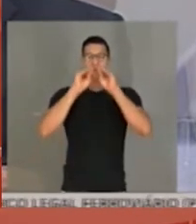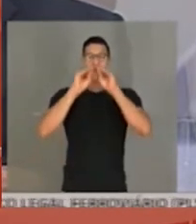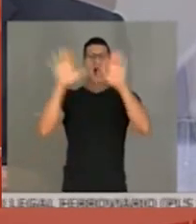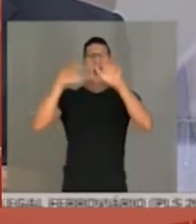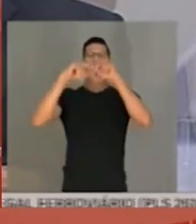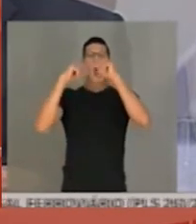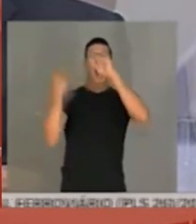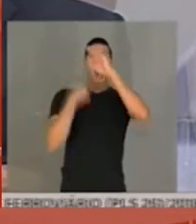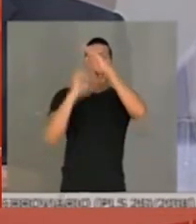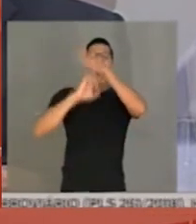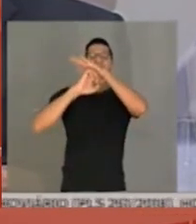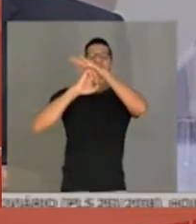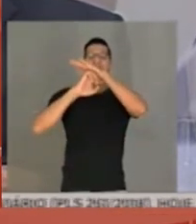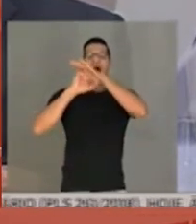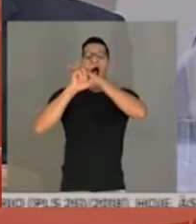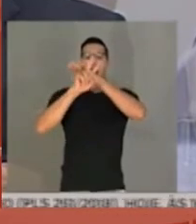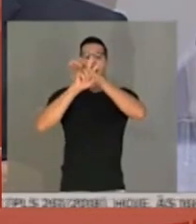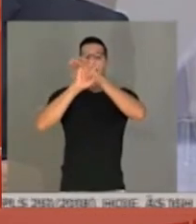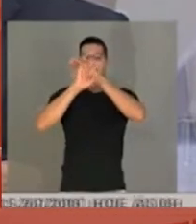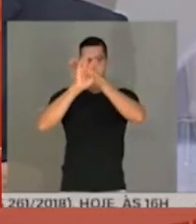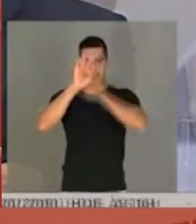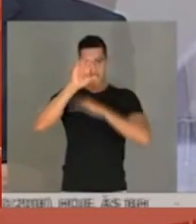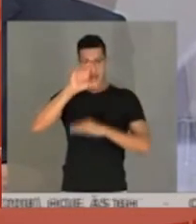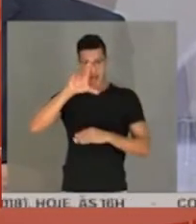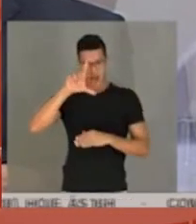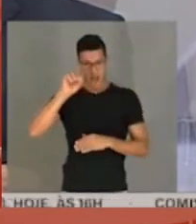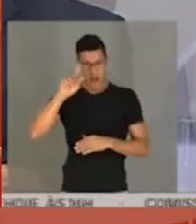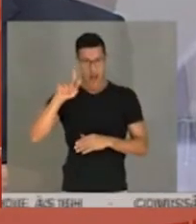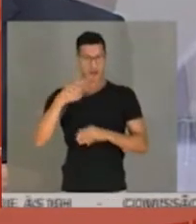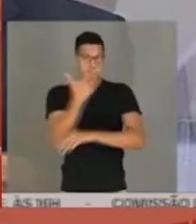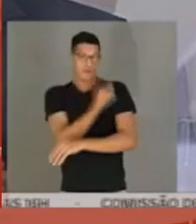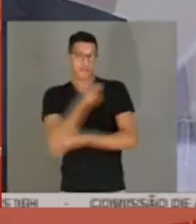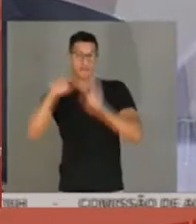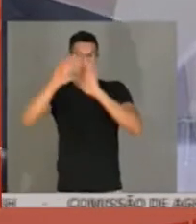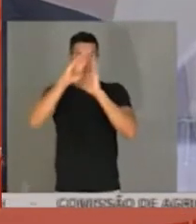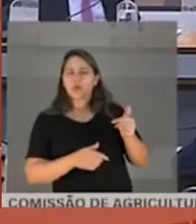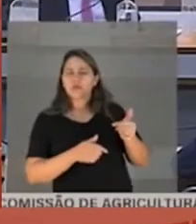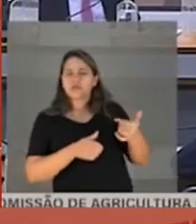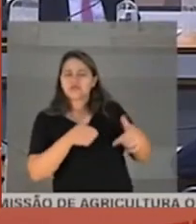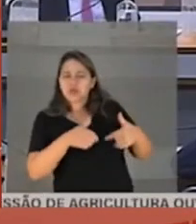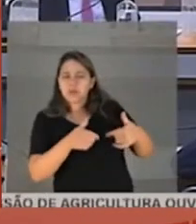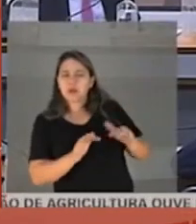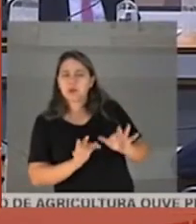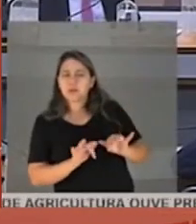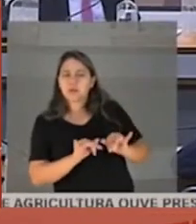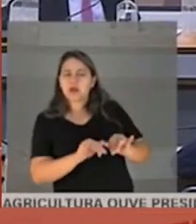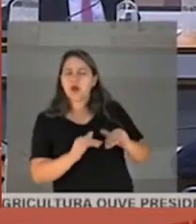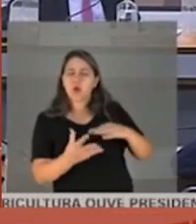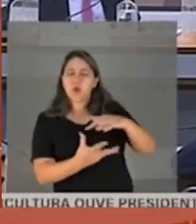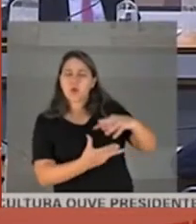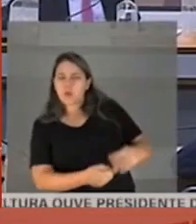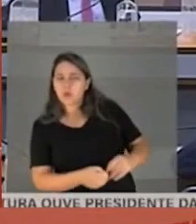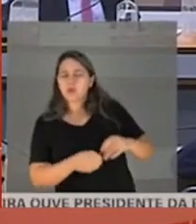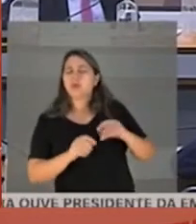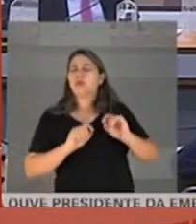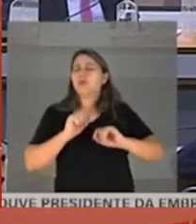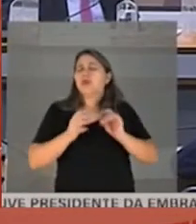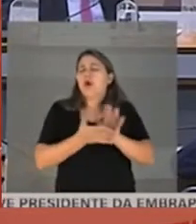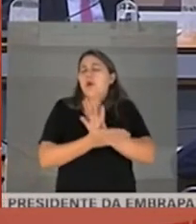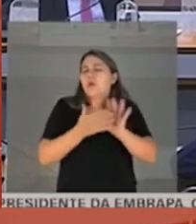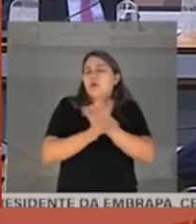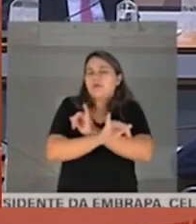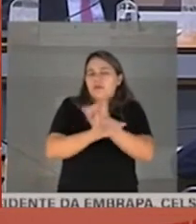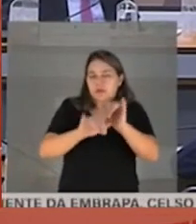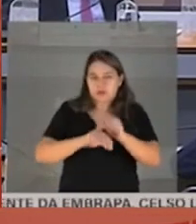que são o foro especial pessoas do foro especial mas o Ares não vai poder ficar quieto não tem